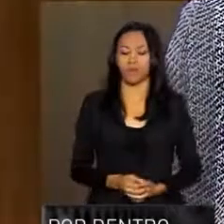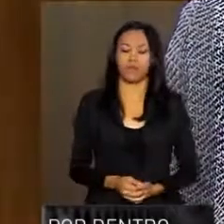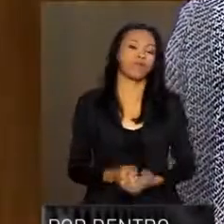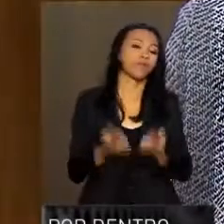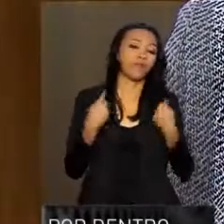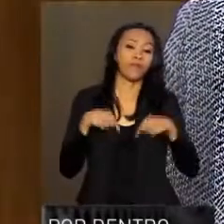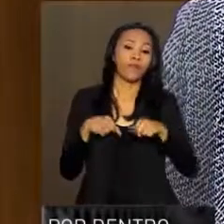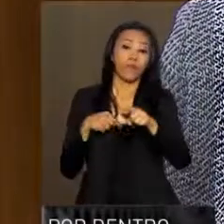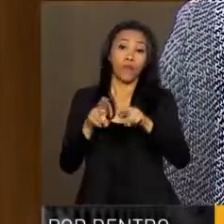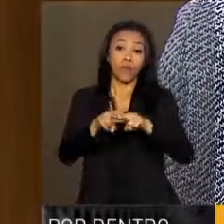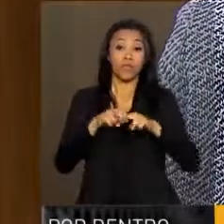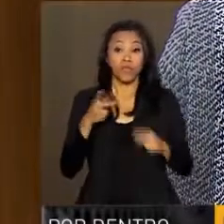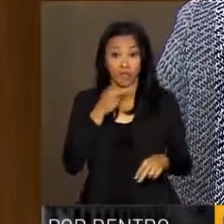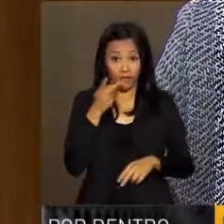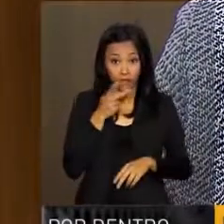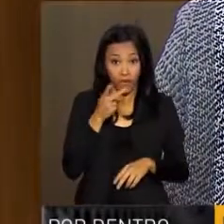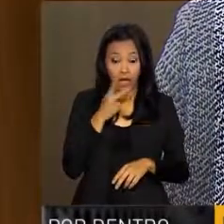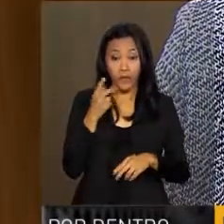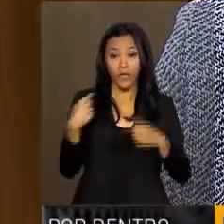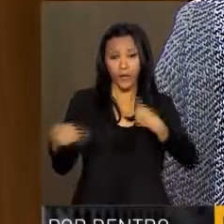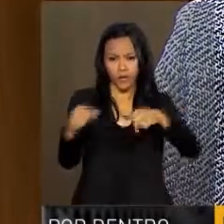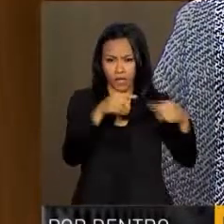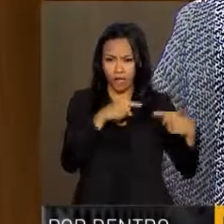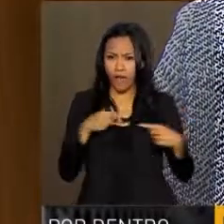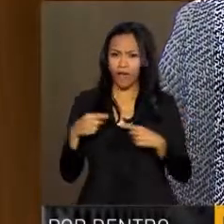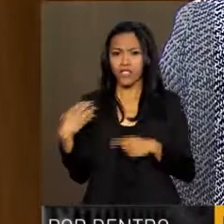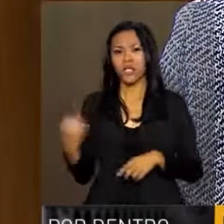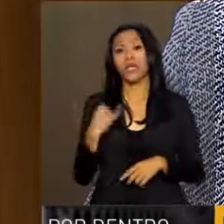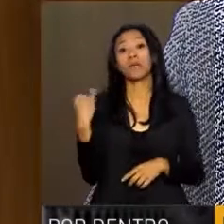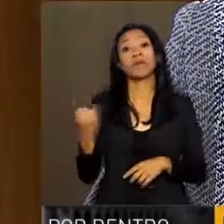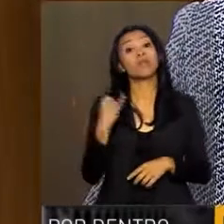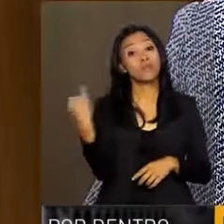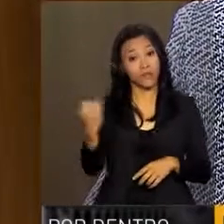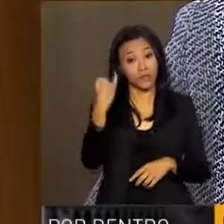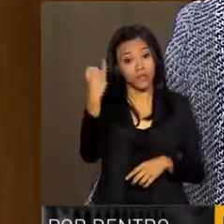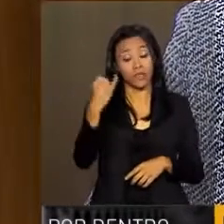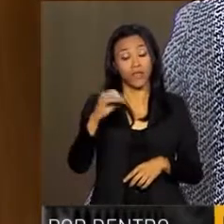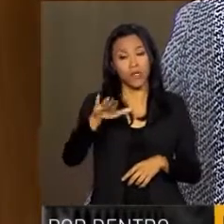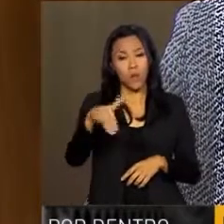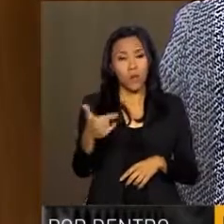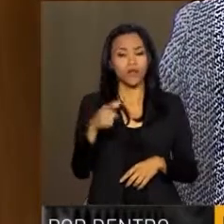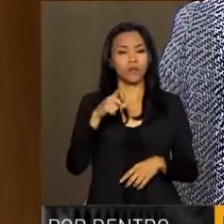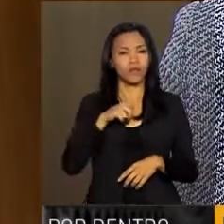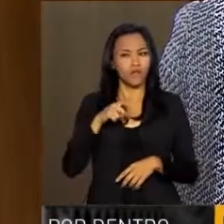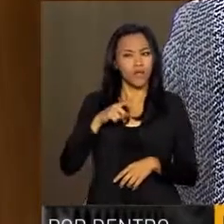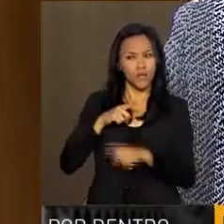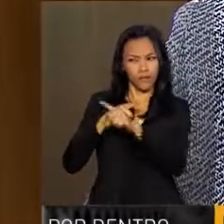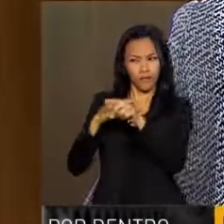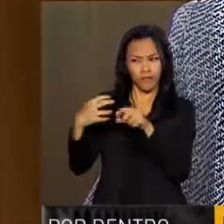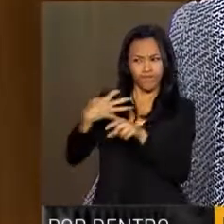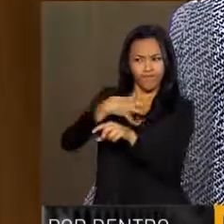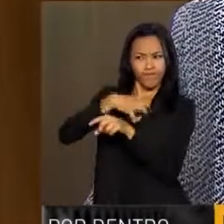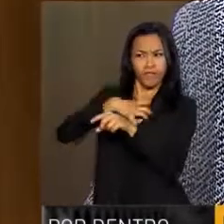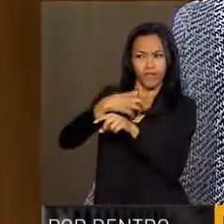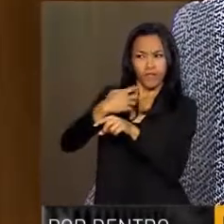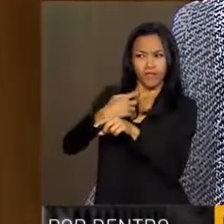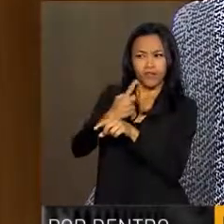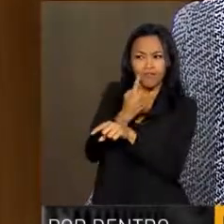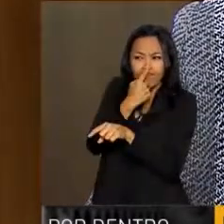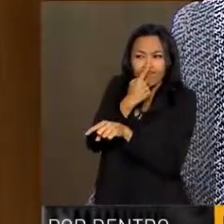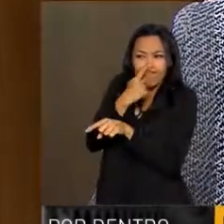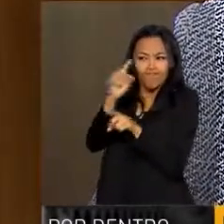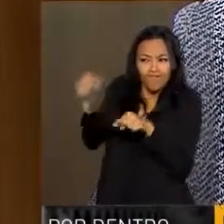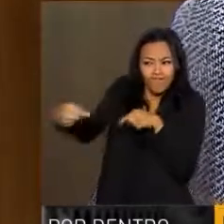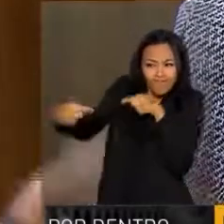debate é muito necessário mas quando você diz assim é de alguém que você tenha uma afinidade então está muito claro a pessoa